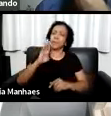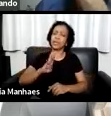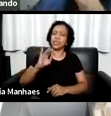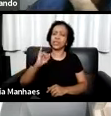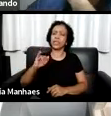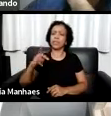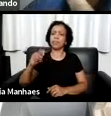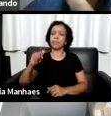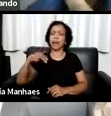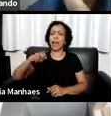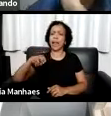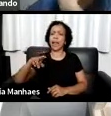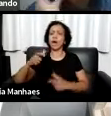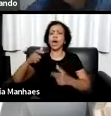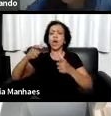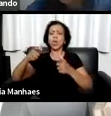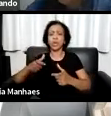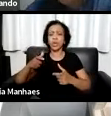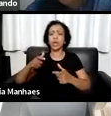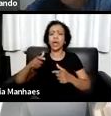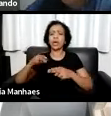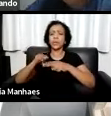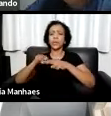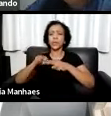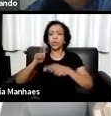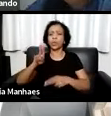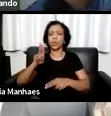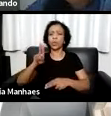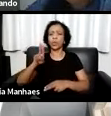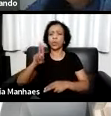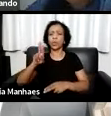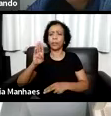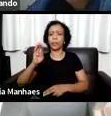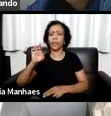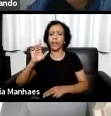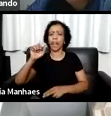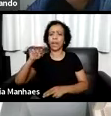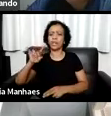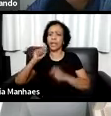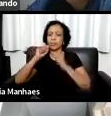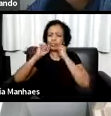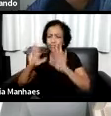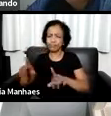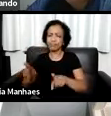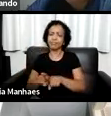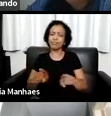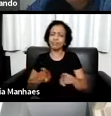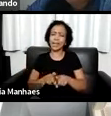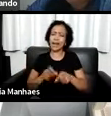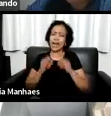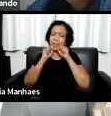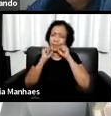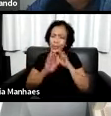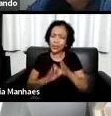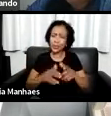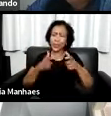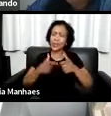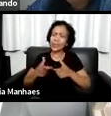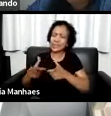Deus, a vida do pastor Paulino Peixoto e também as pessoas que têm um histórico